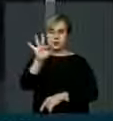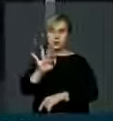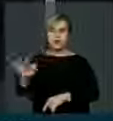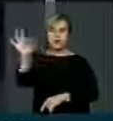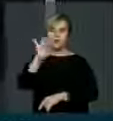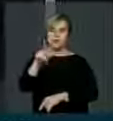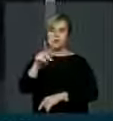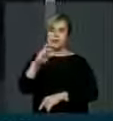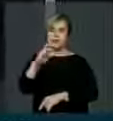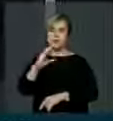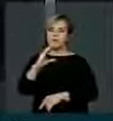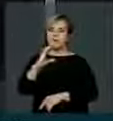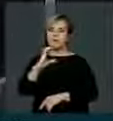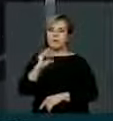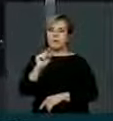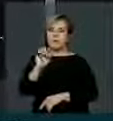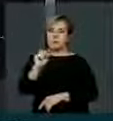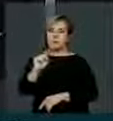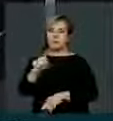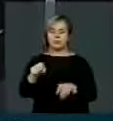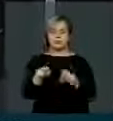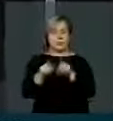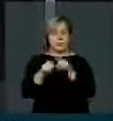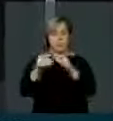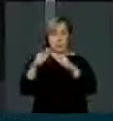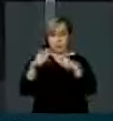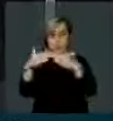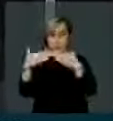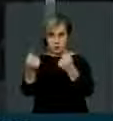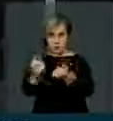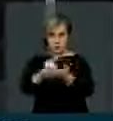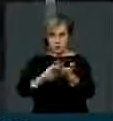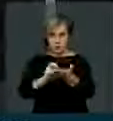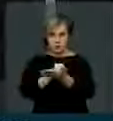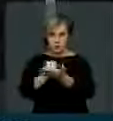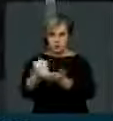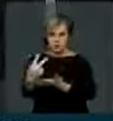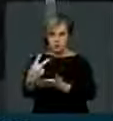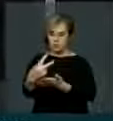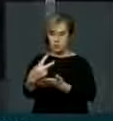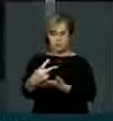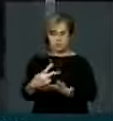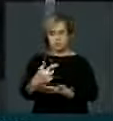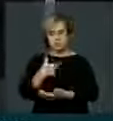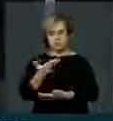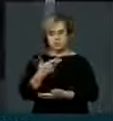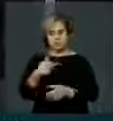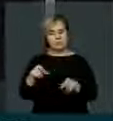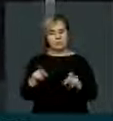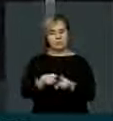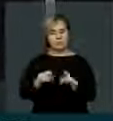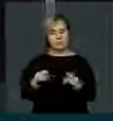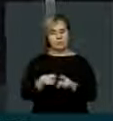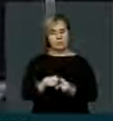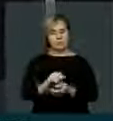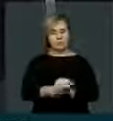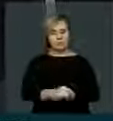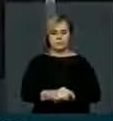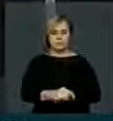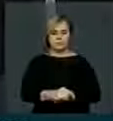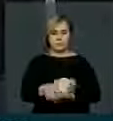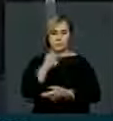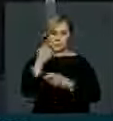de processo mas o presidente da Além de dar como líder esses dois pronunciamentos eu gostaria que de